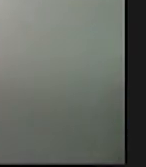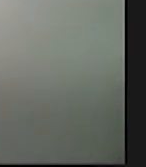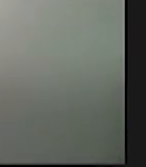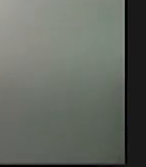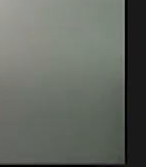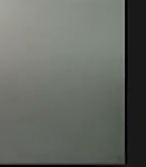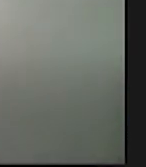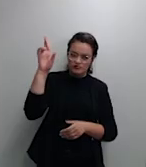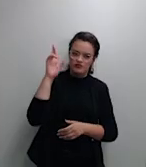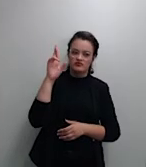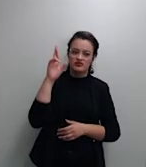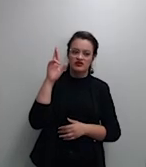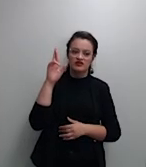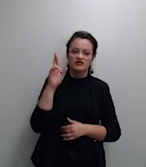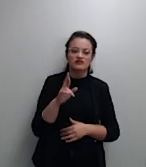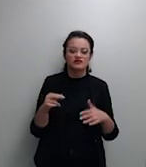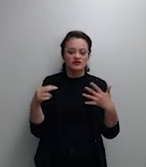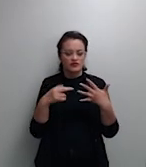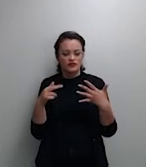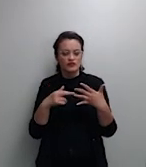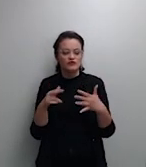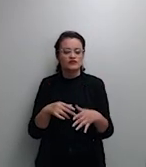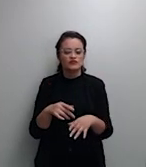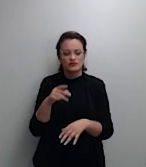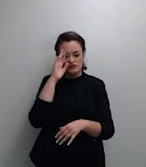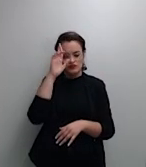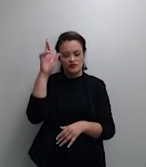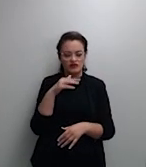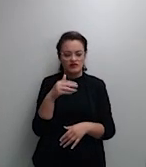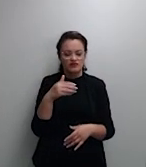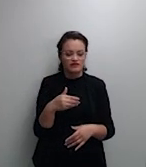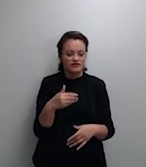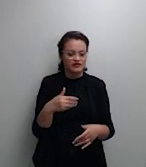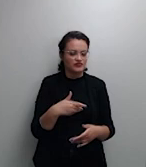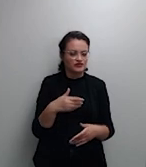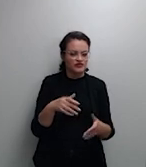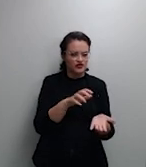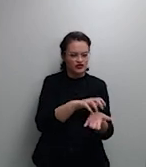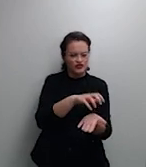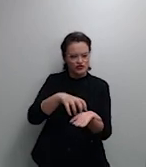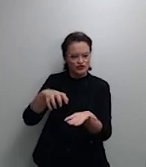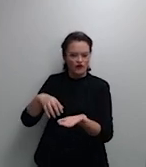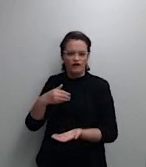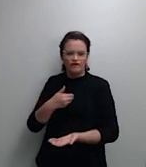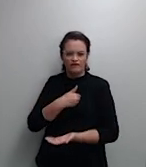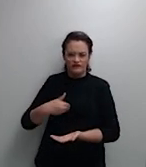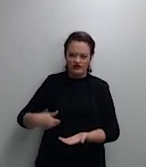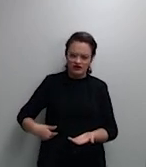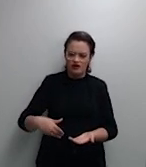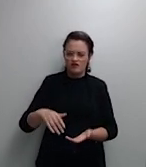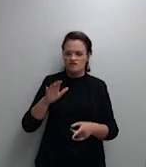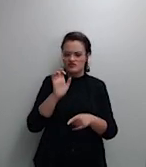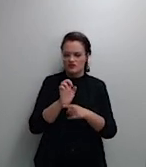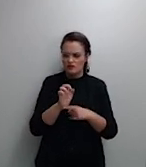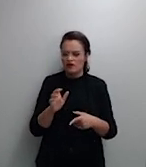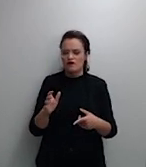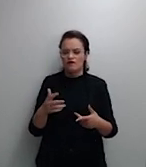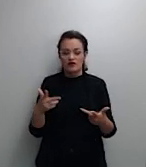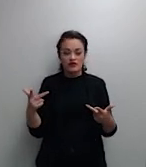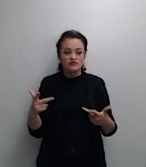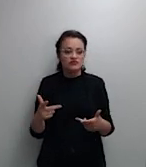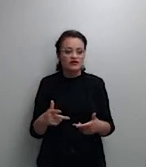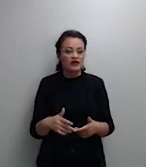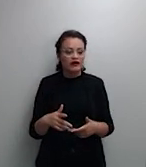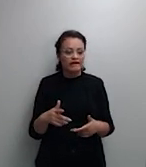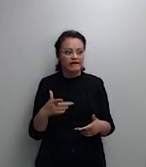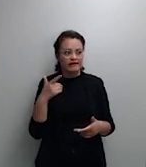cometidas pela ONG na execução de convênio com recursos obtidos do governo federal. Circunstância que equipara o gestor a agente